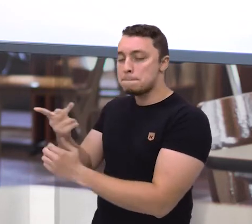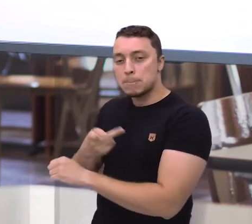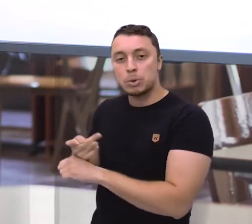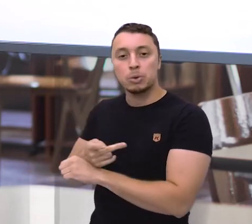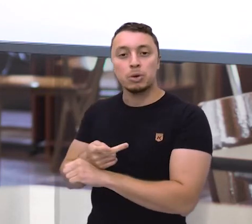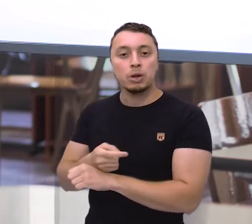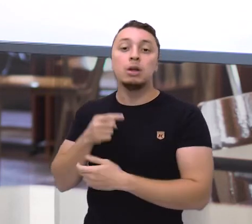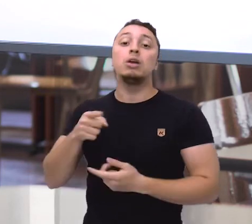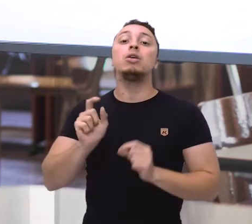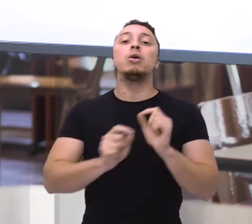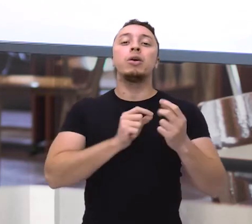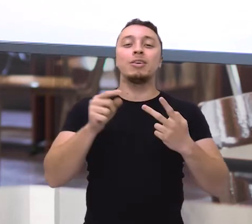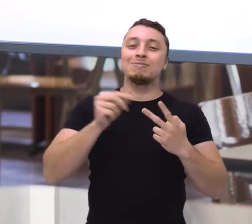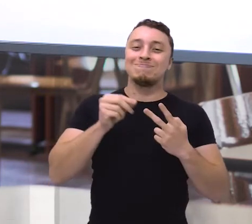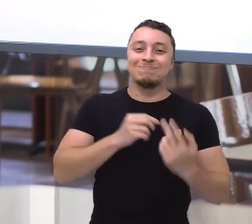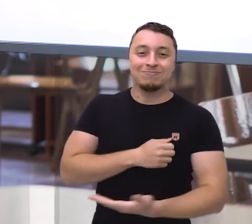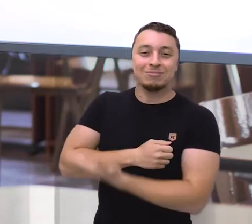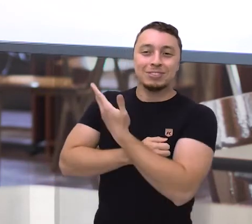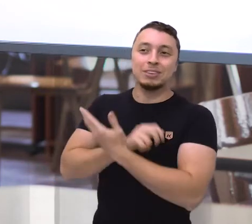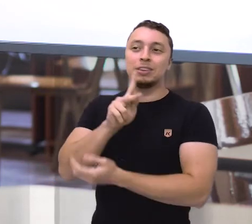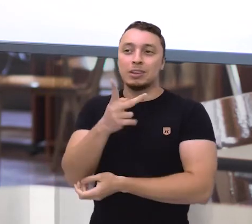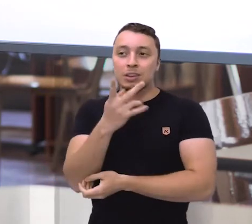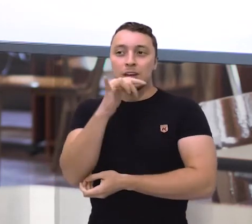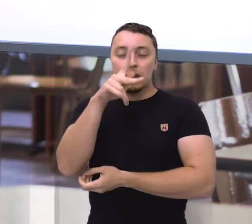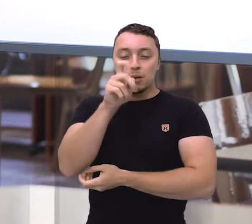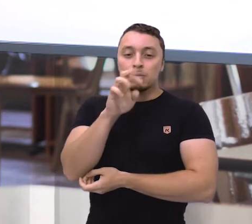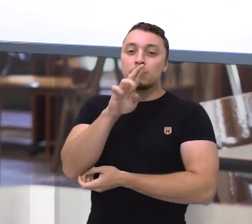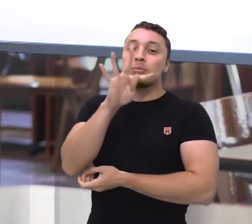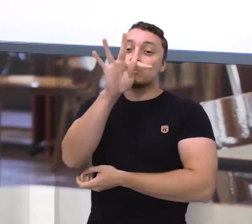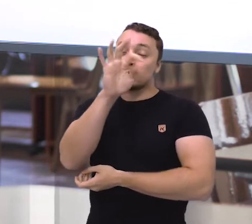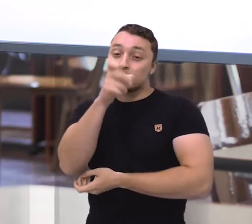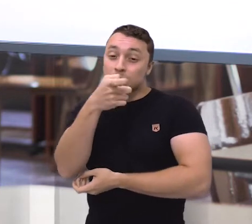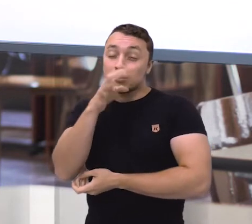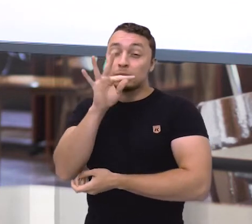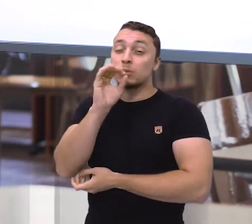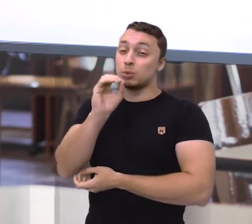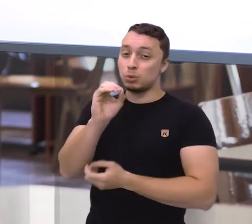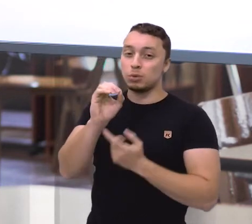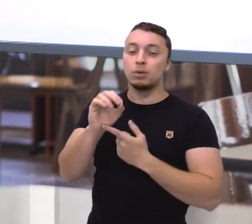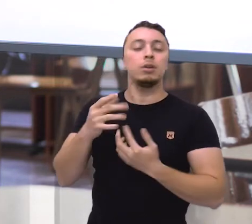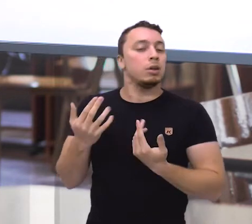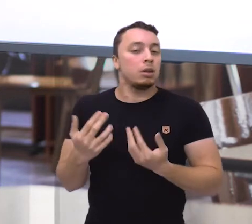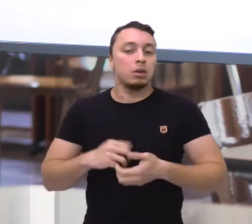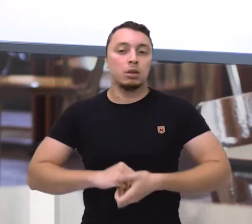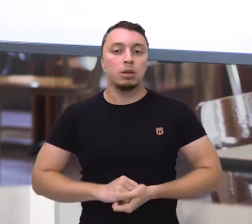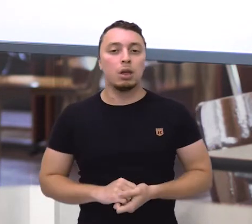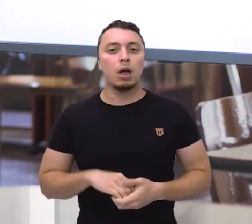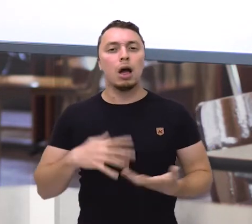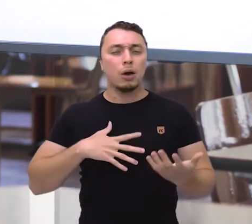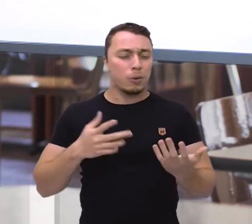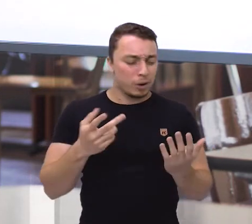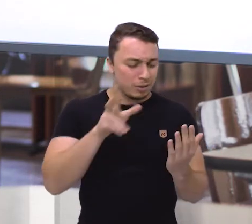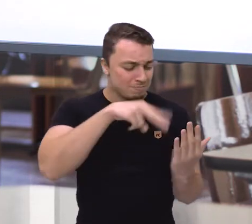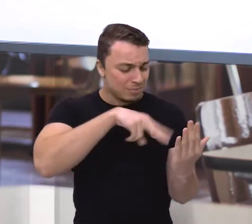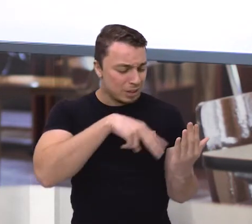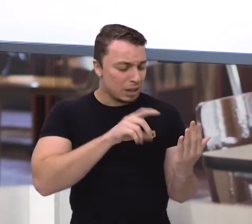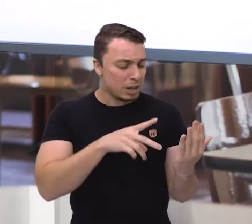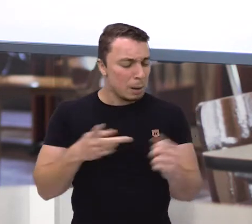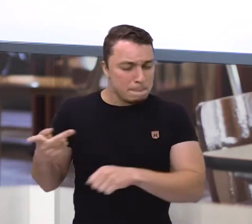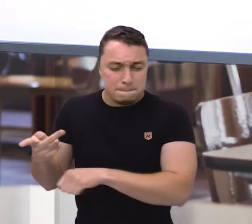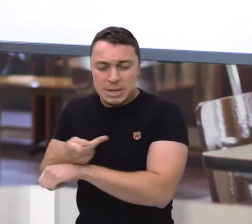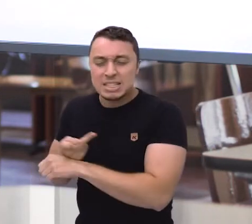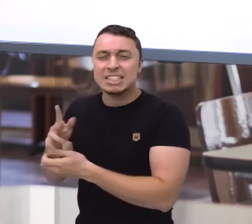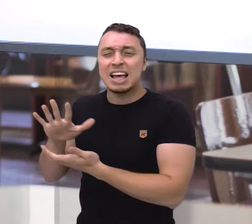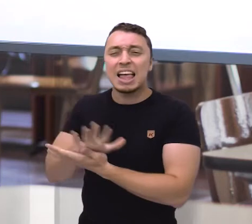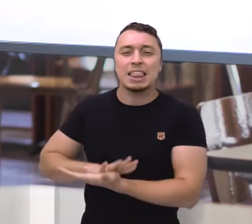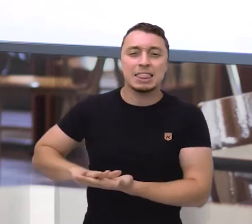o hipertexto. Agora, se eu leio o livro de forma engessada, sem pesquisa, sem contribuição